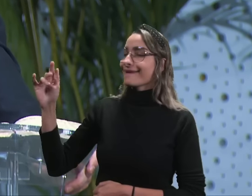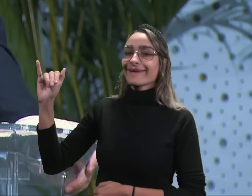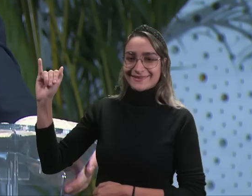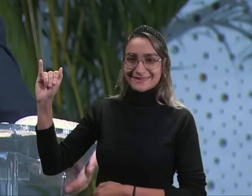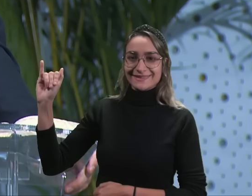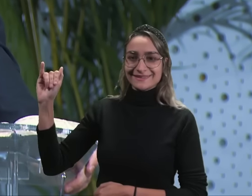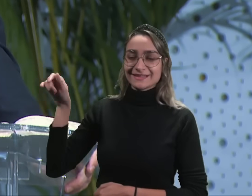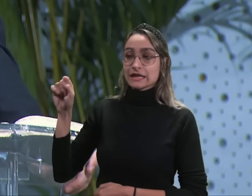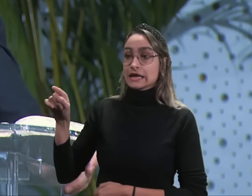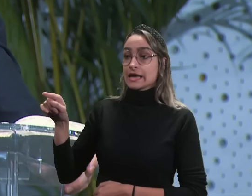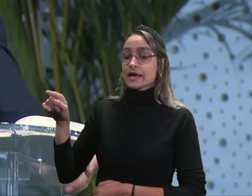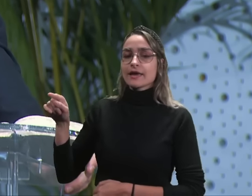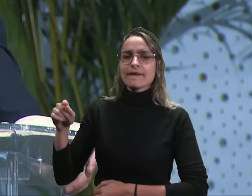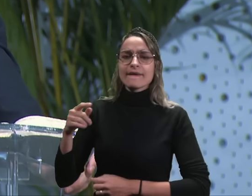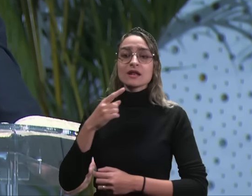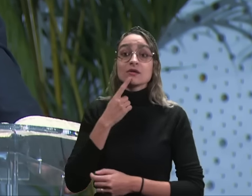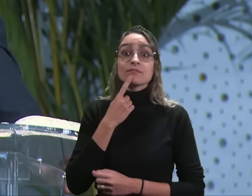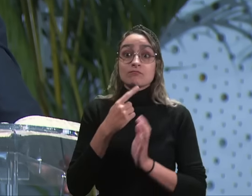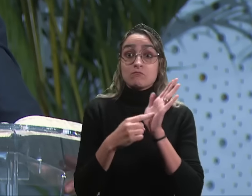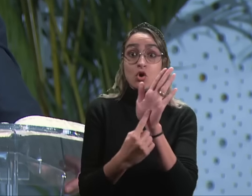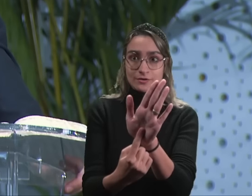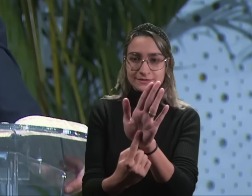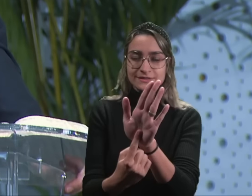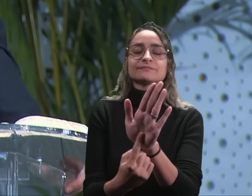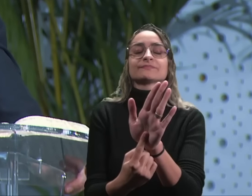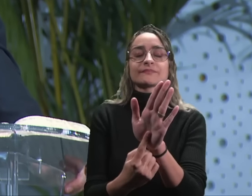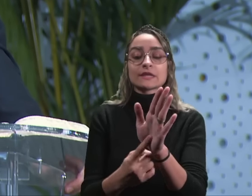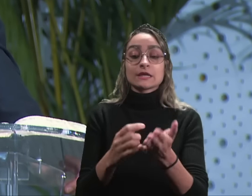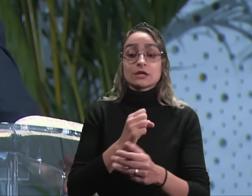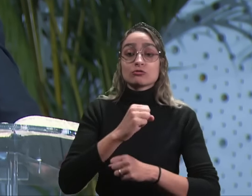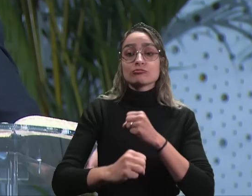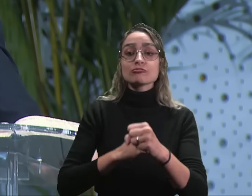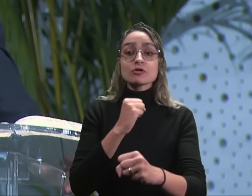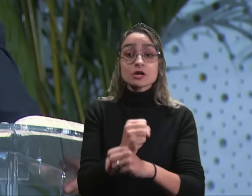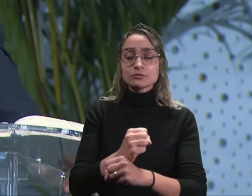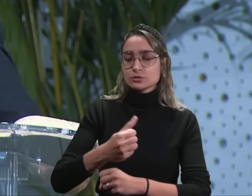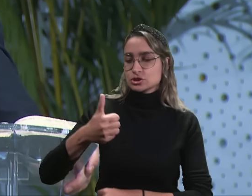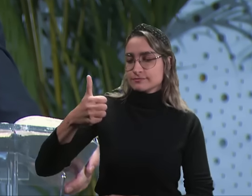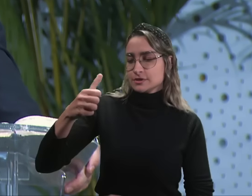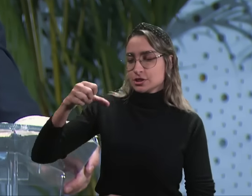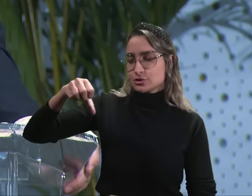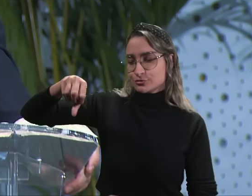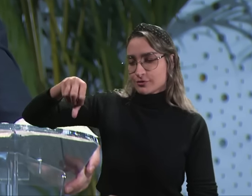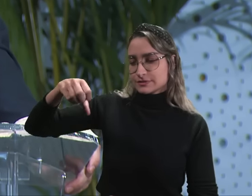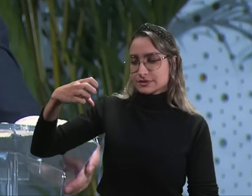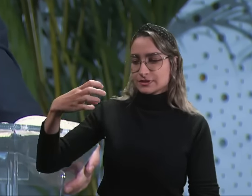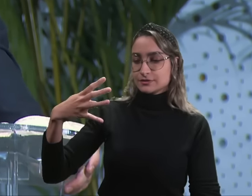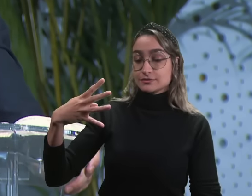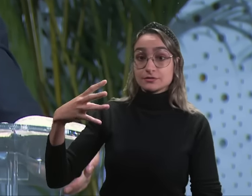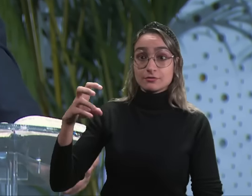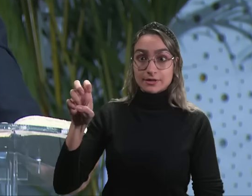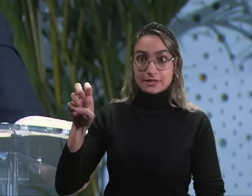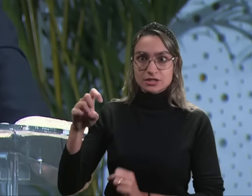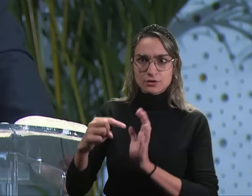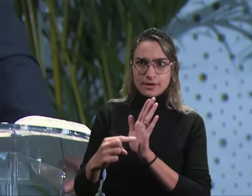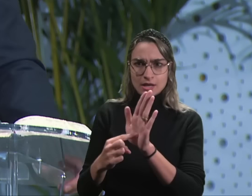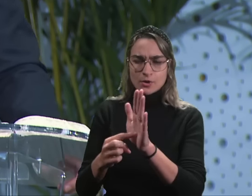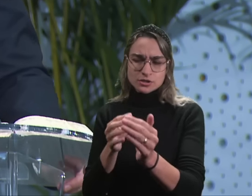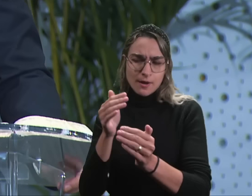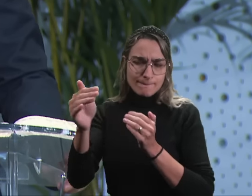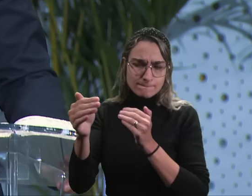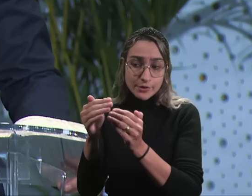ali a datada de 3 de fevereiro de 1845 ou seja 4 meses ali depois do desapontamento